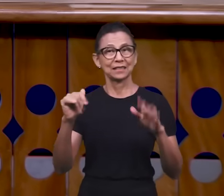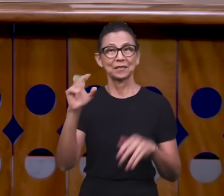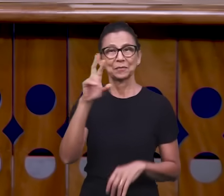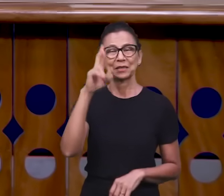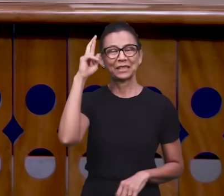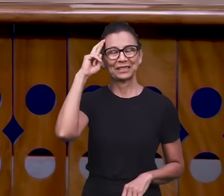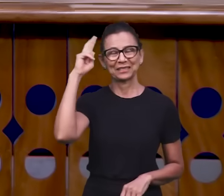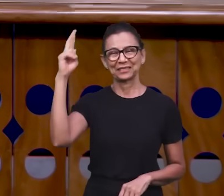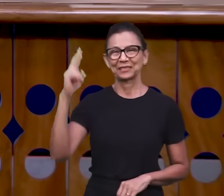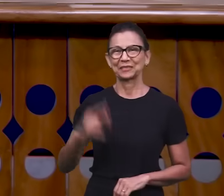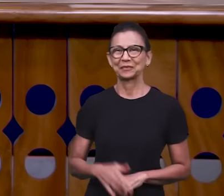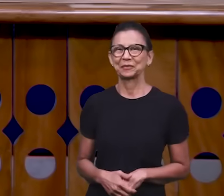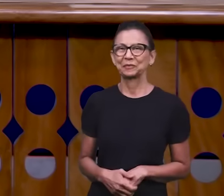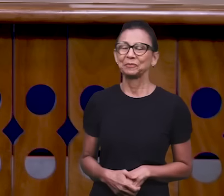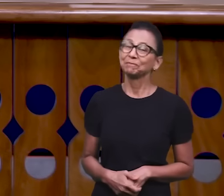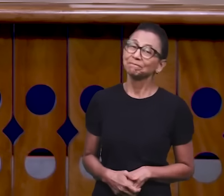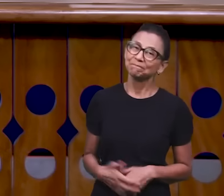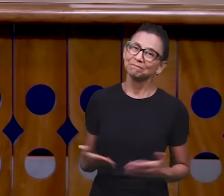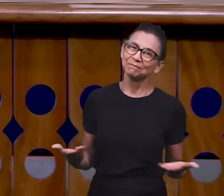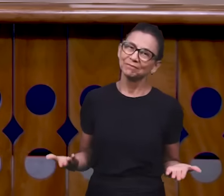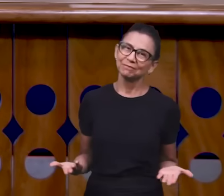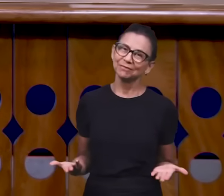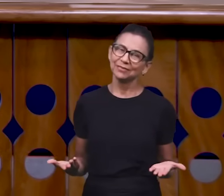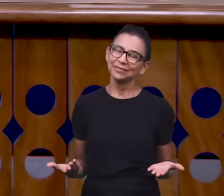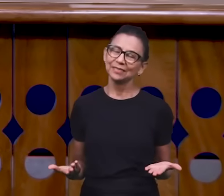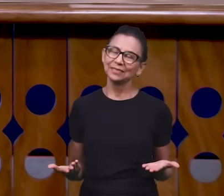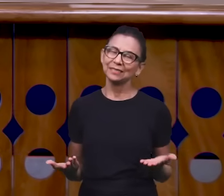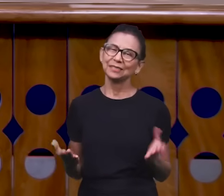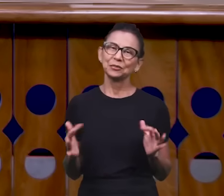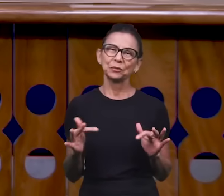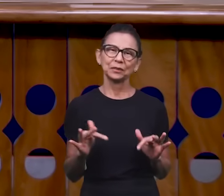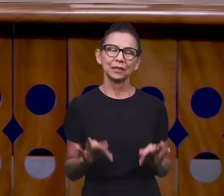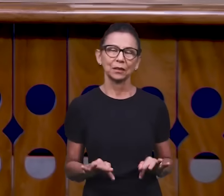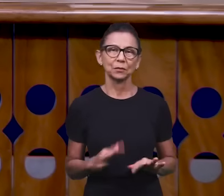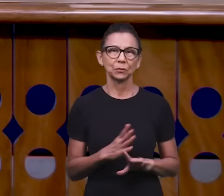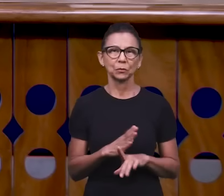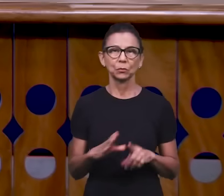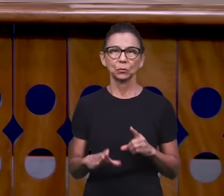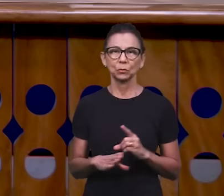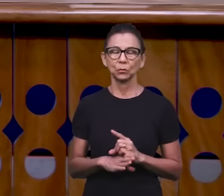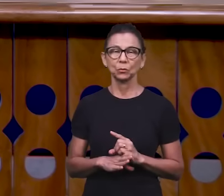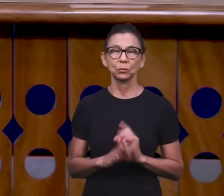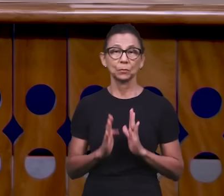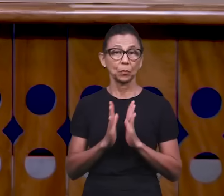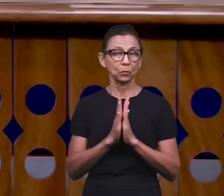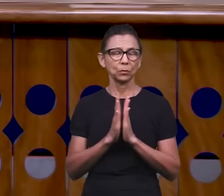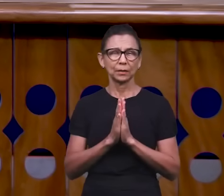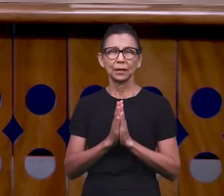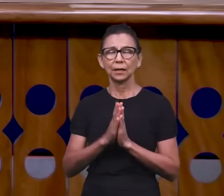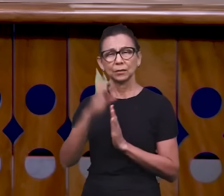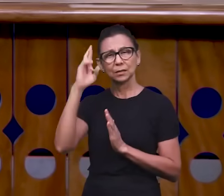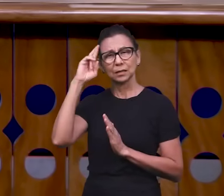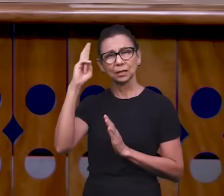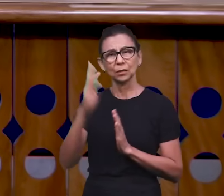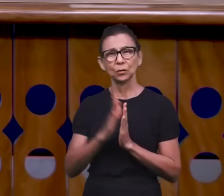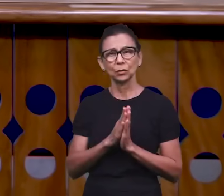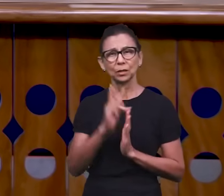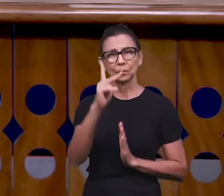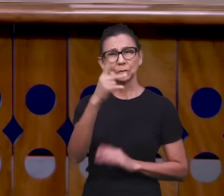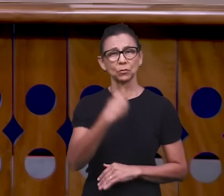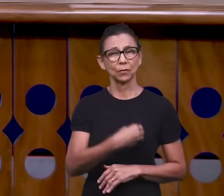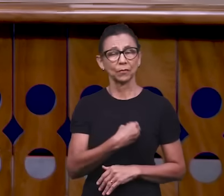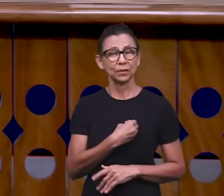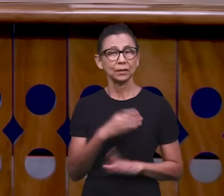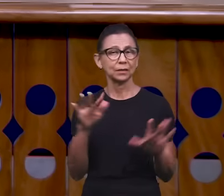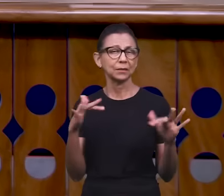Amém. Louvado seja o nome do Senhor. Nós vamos caminhando agora para o final deste culto e nós vamos orar ao Senhor, orar pela sua vida, orar pelo